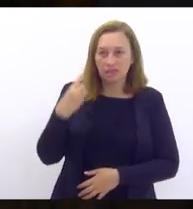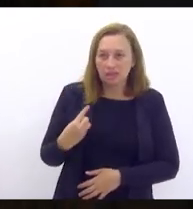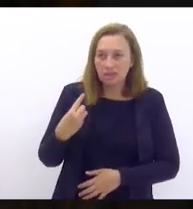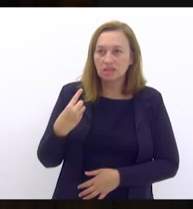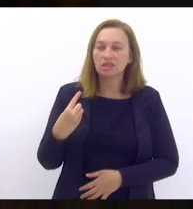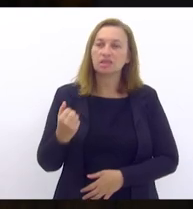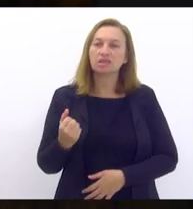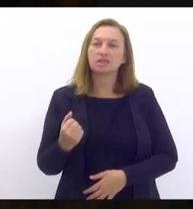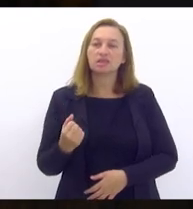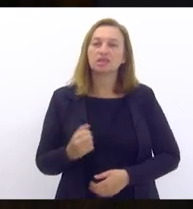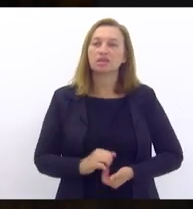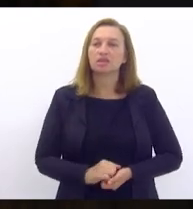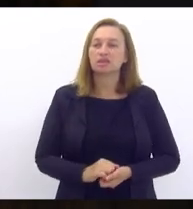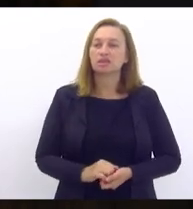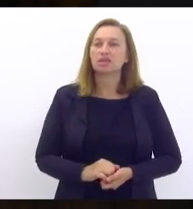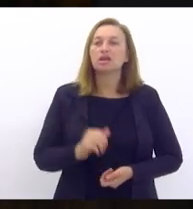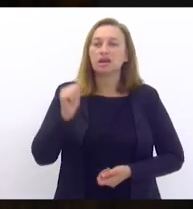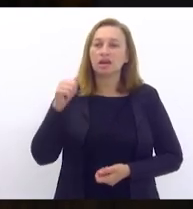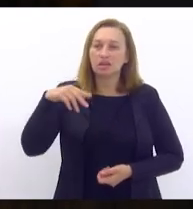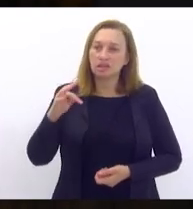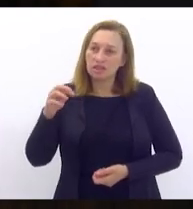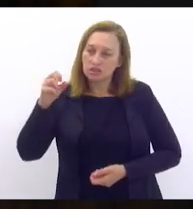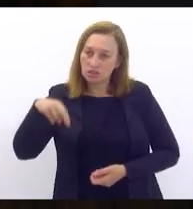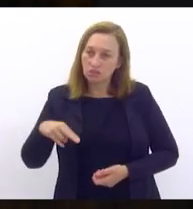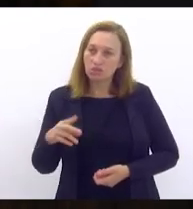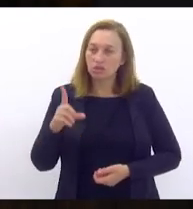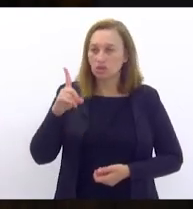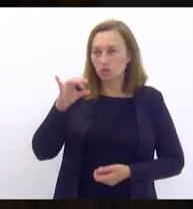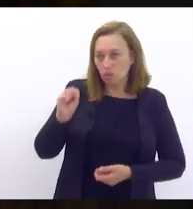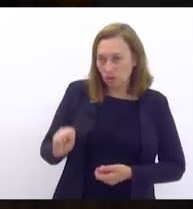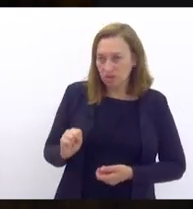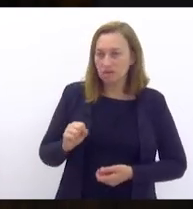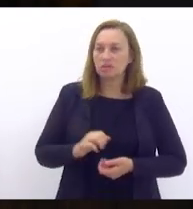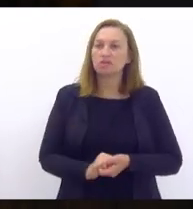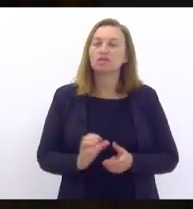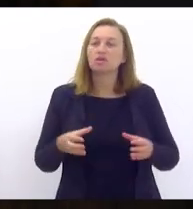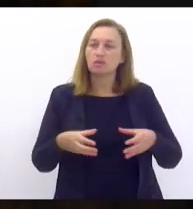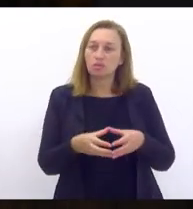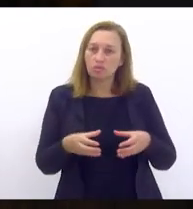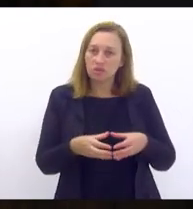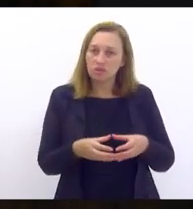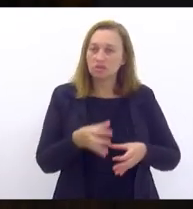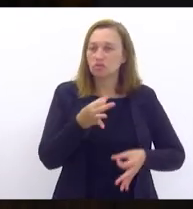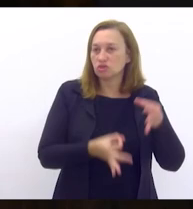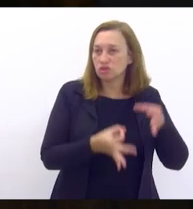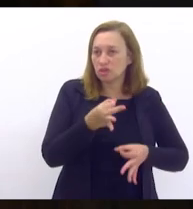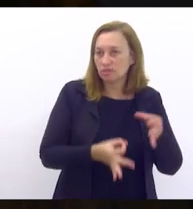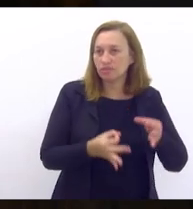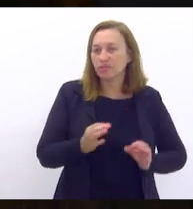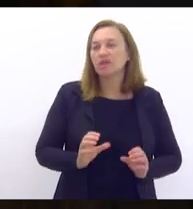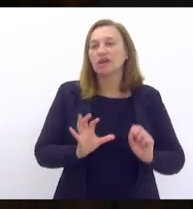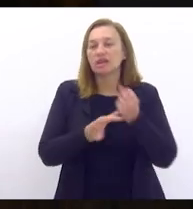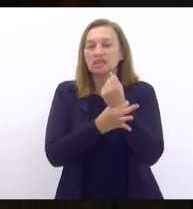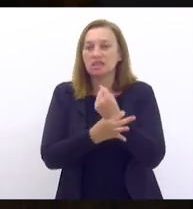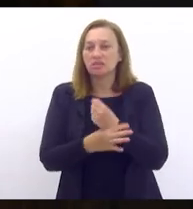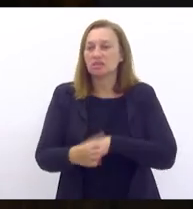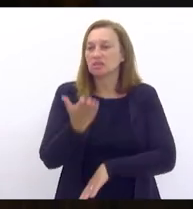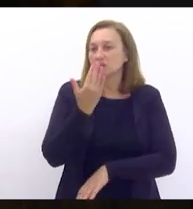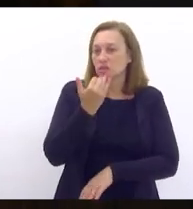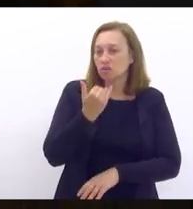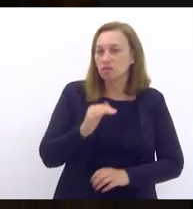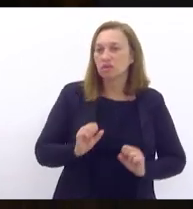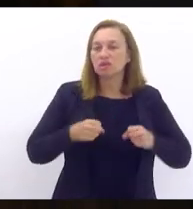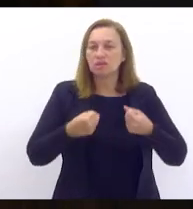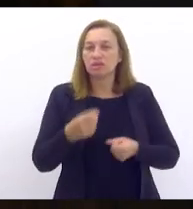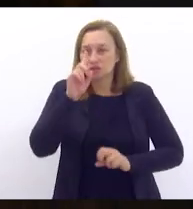Marina do MST, Anderson Moraes e Douglas Ruas. Pendente de pareceres das comissões, Constituição e Justiça, Segurança Alimentar, Defesa